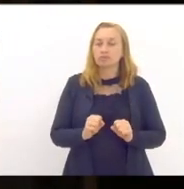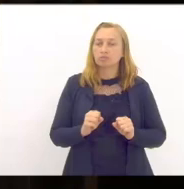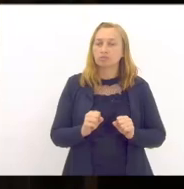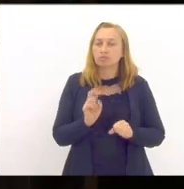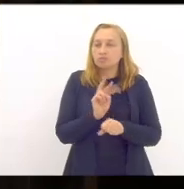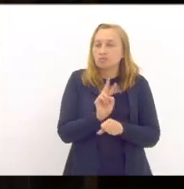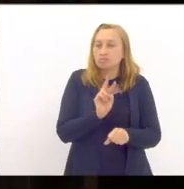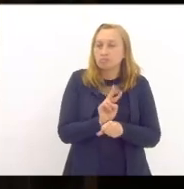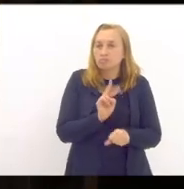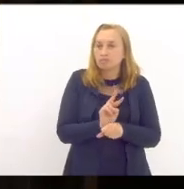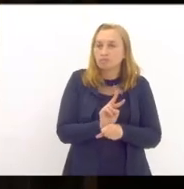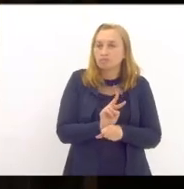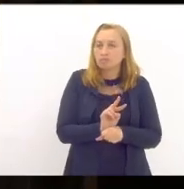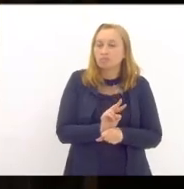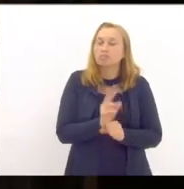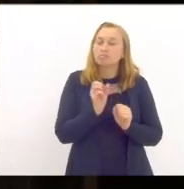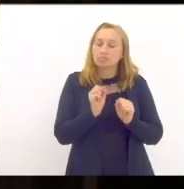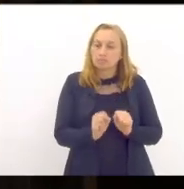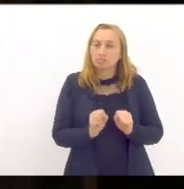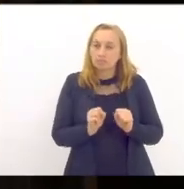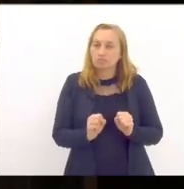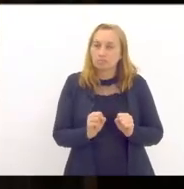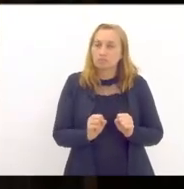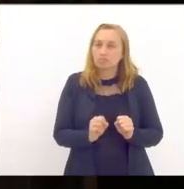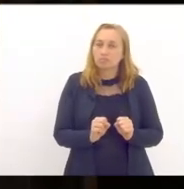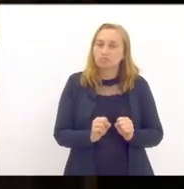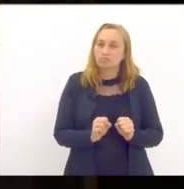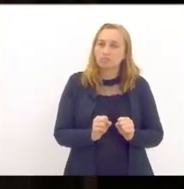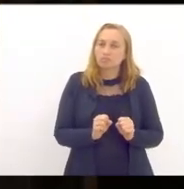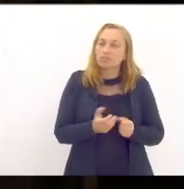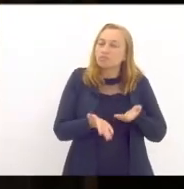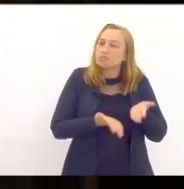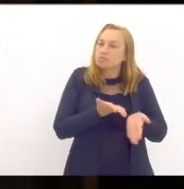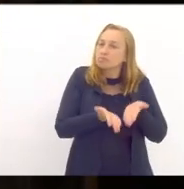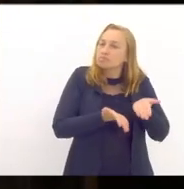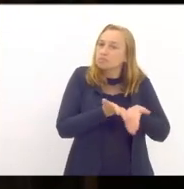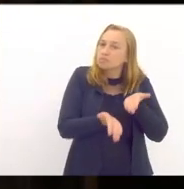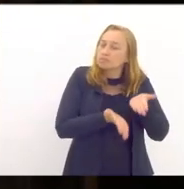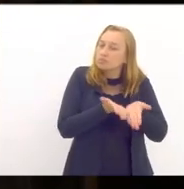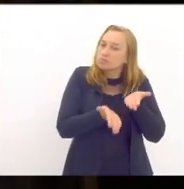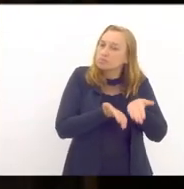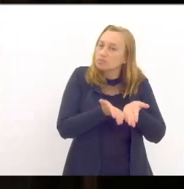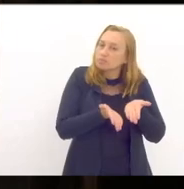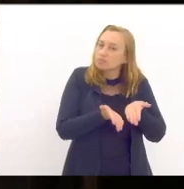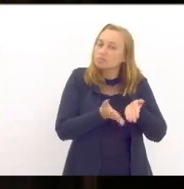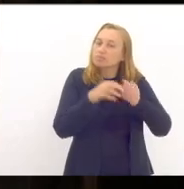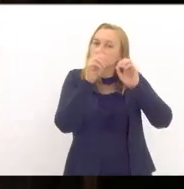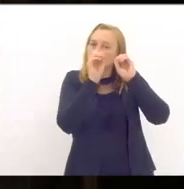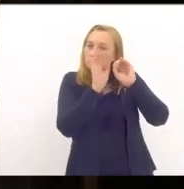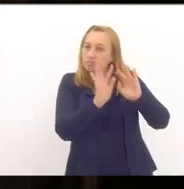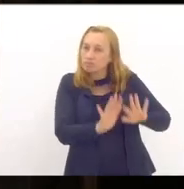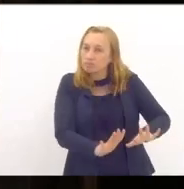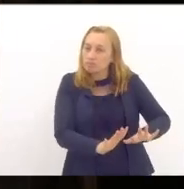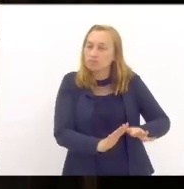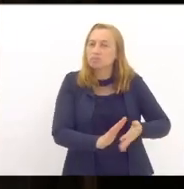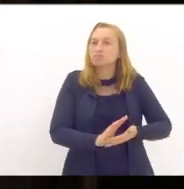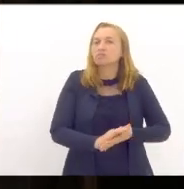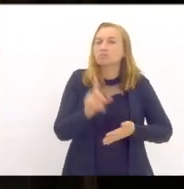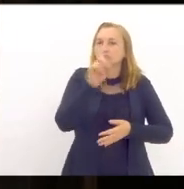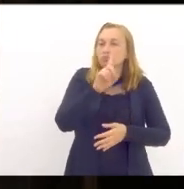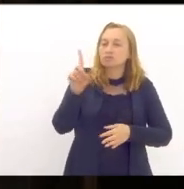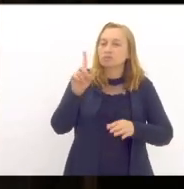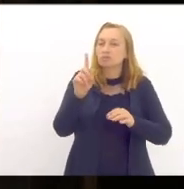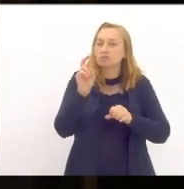guardá-los, que possam protegê-los e que possam abençoá-los. Que Deus